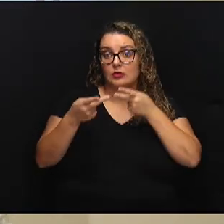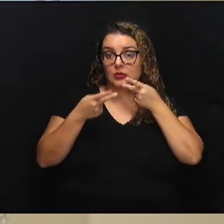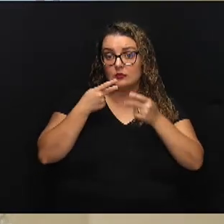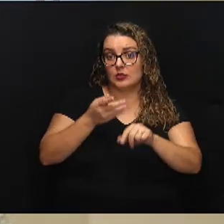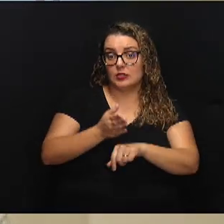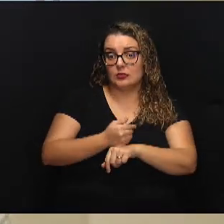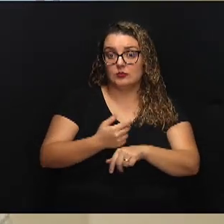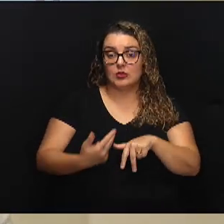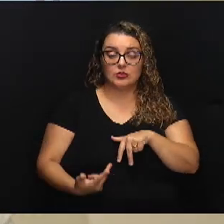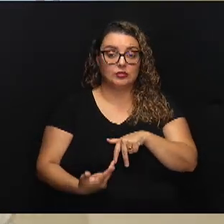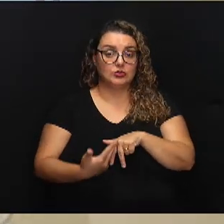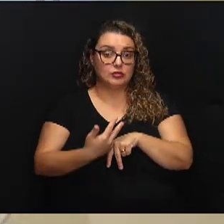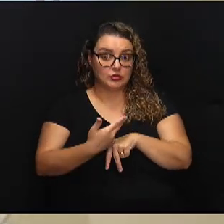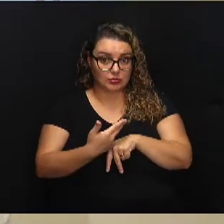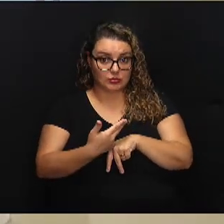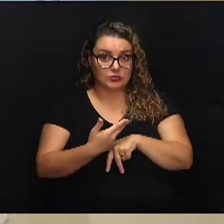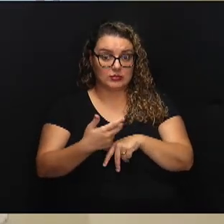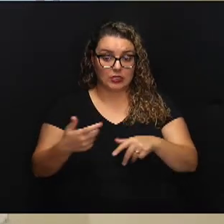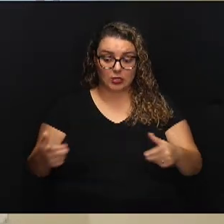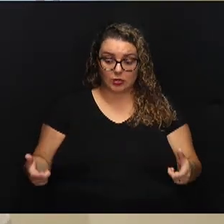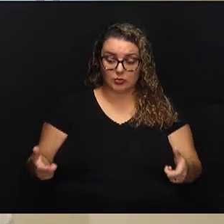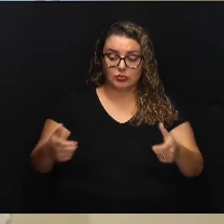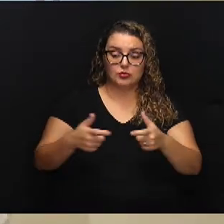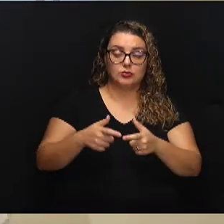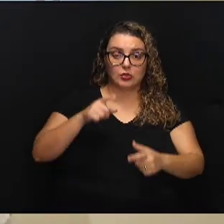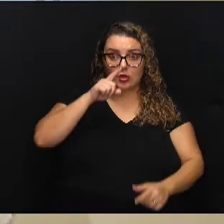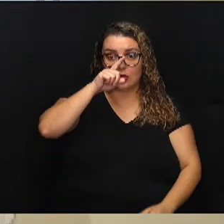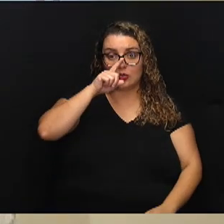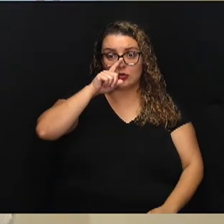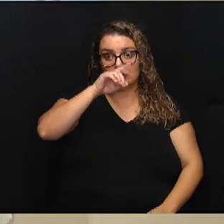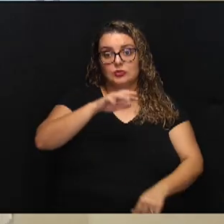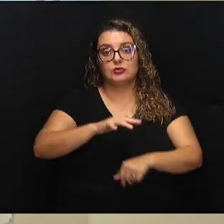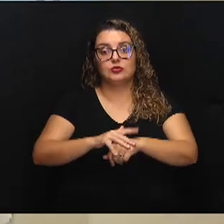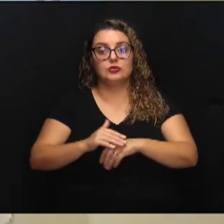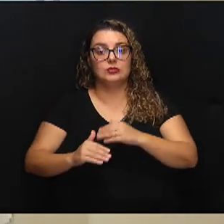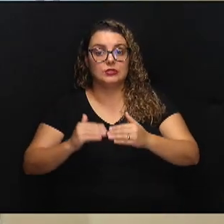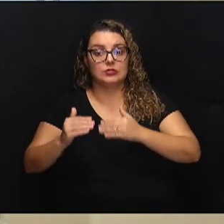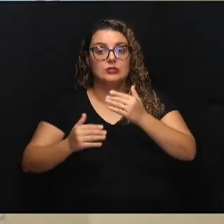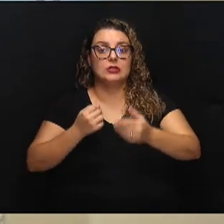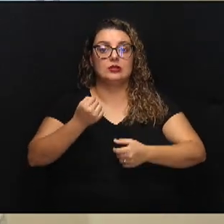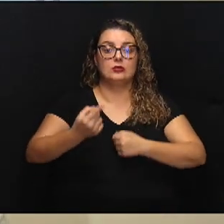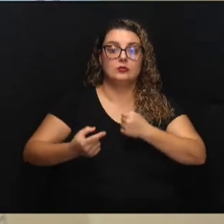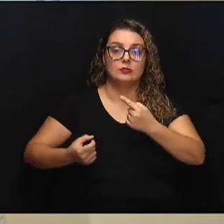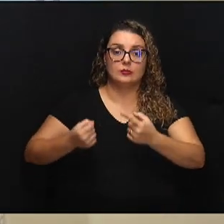de cirurgias que reduzem o risco de doença, né, de desenvolver